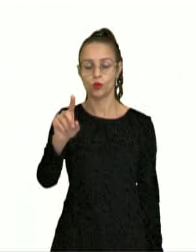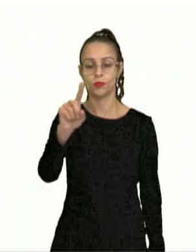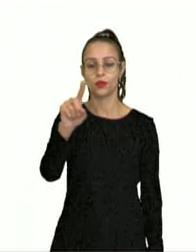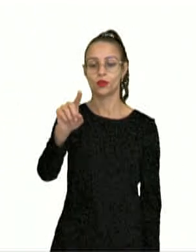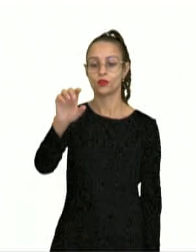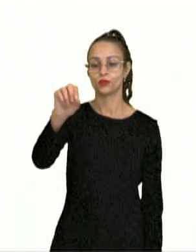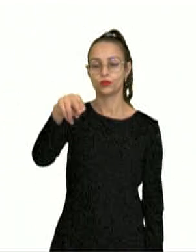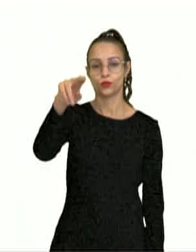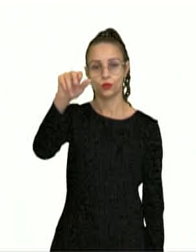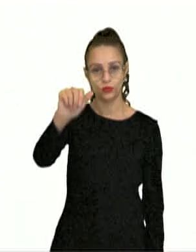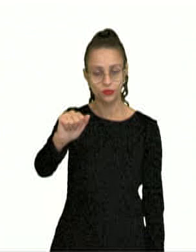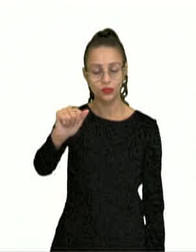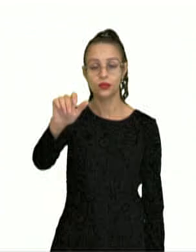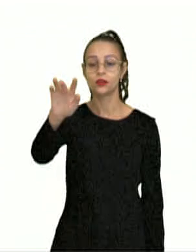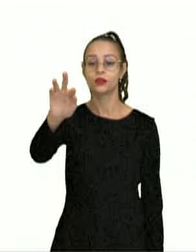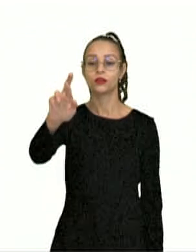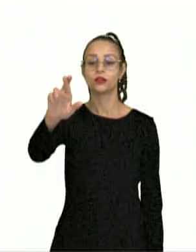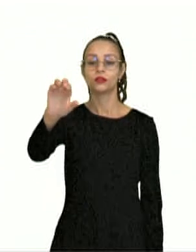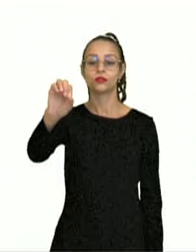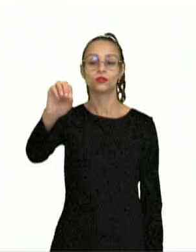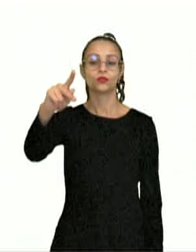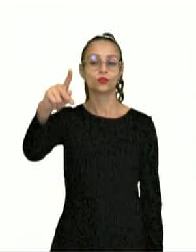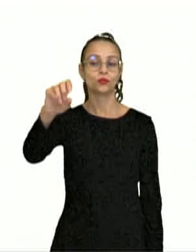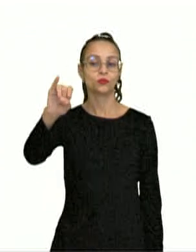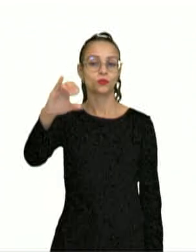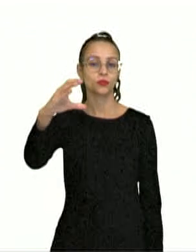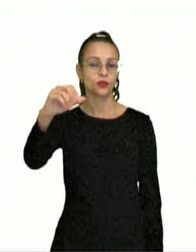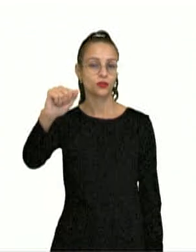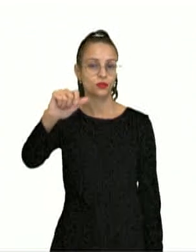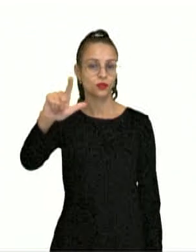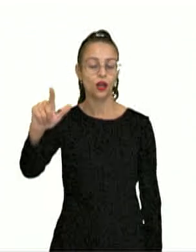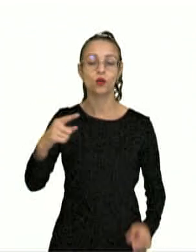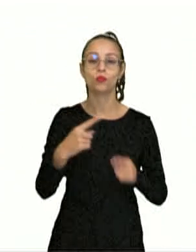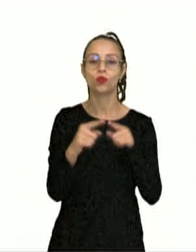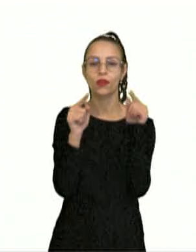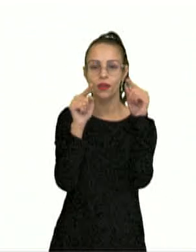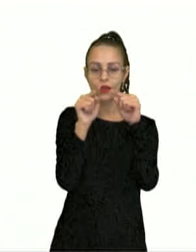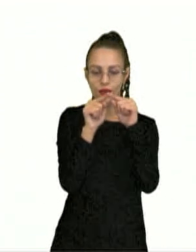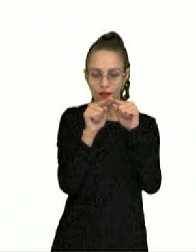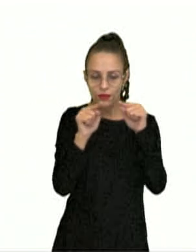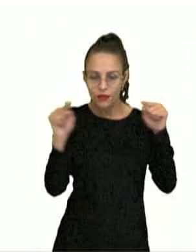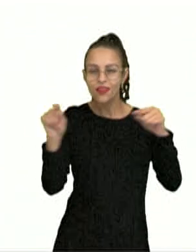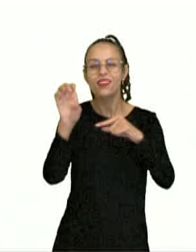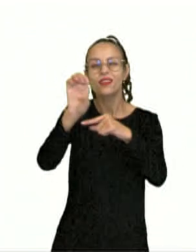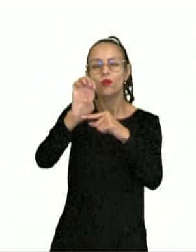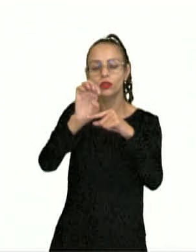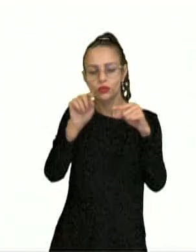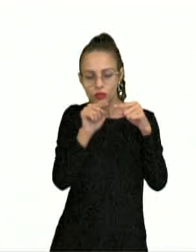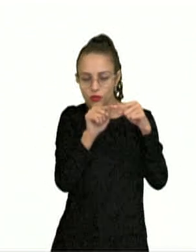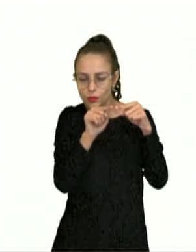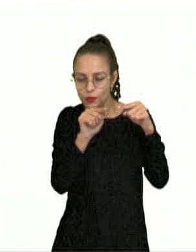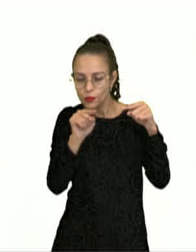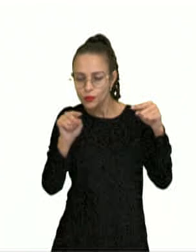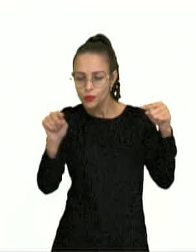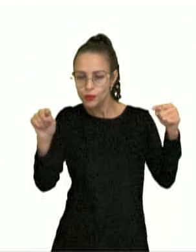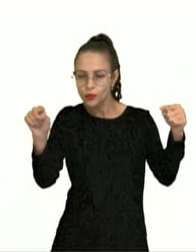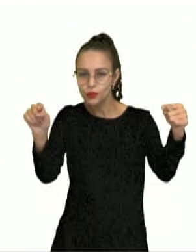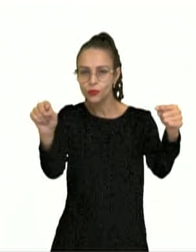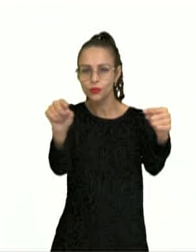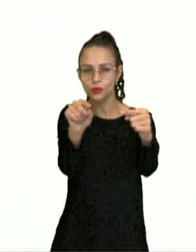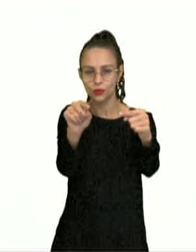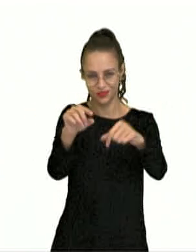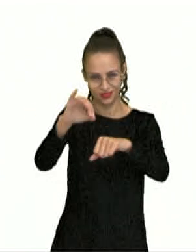ou intertropical, ou ainda equatorial, porque a linha do Equador fica bem no centro dessa zona térmica. Ela